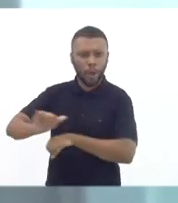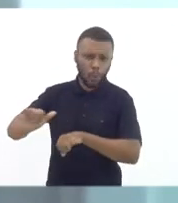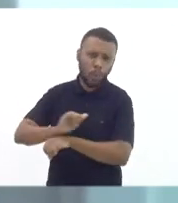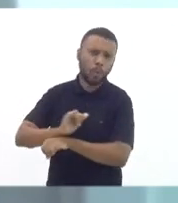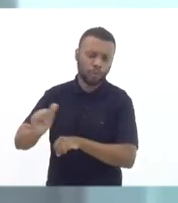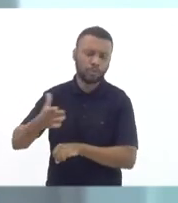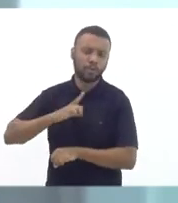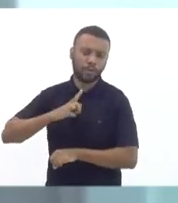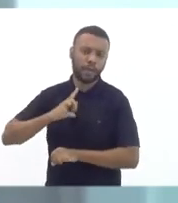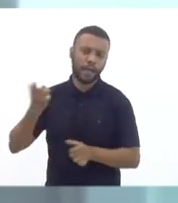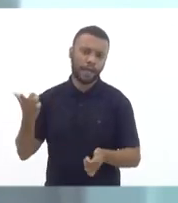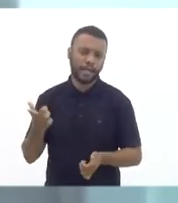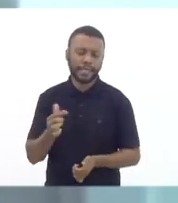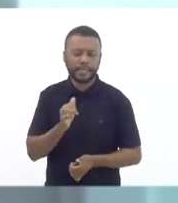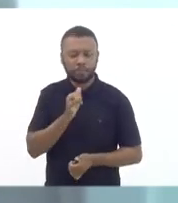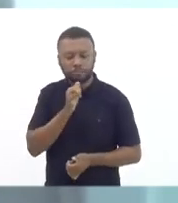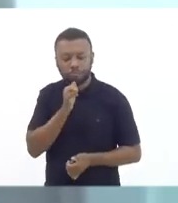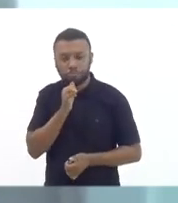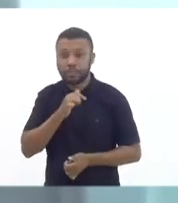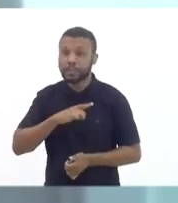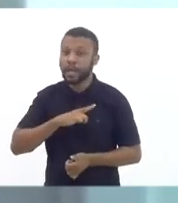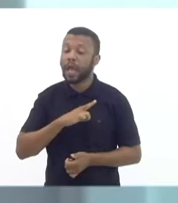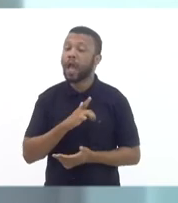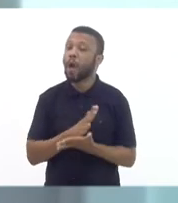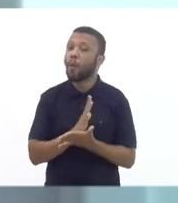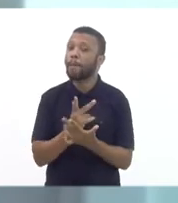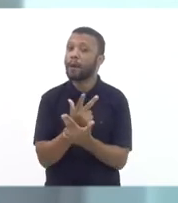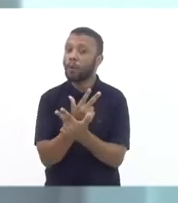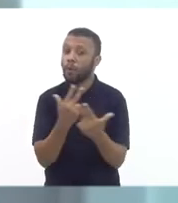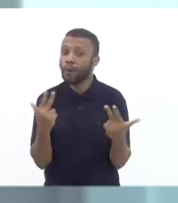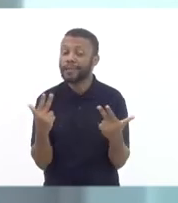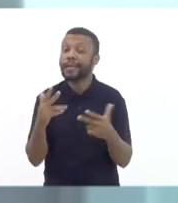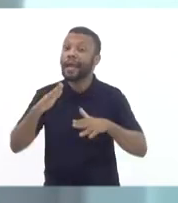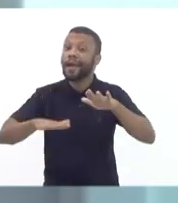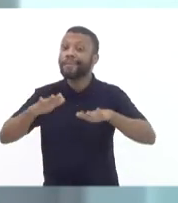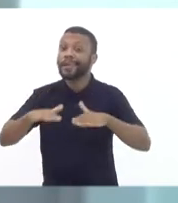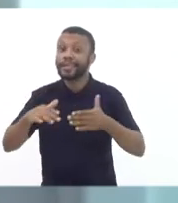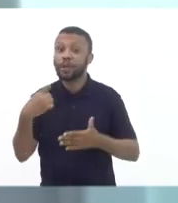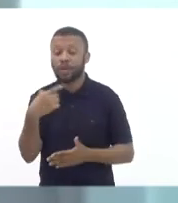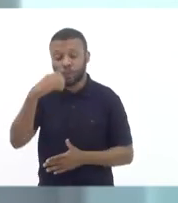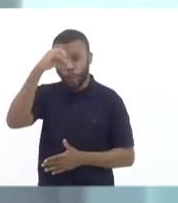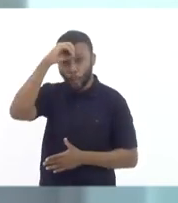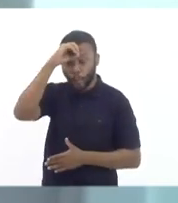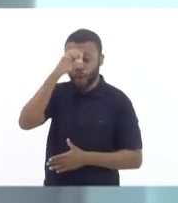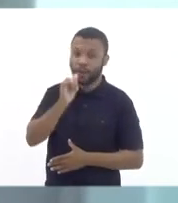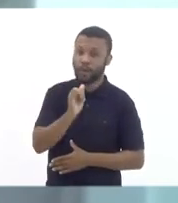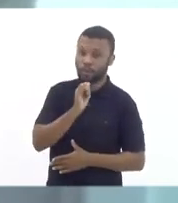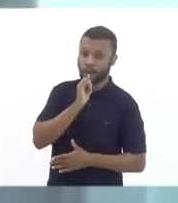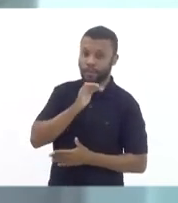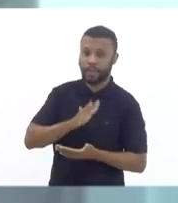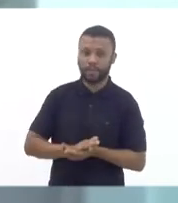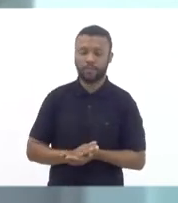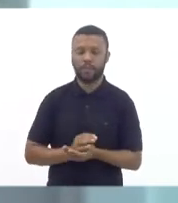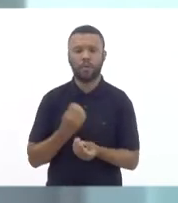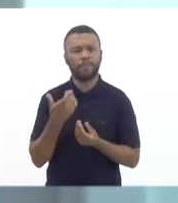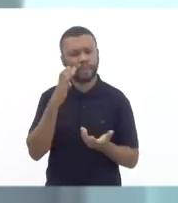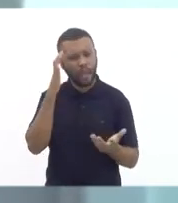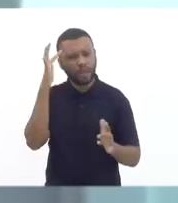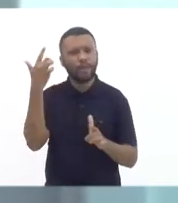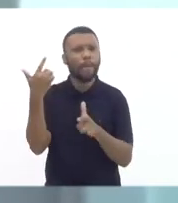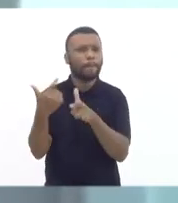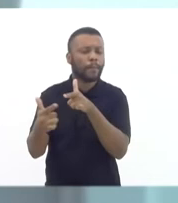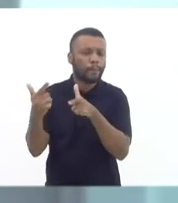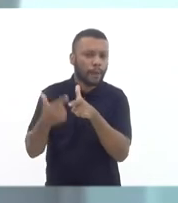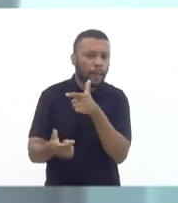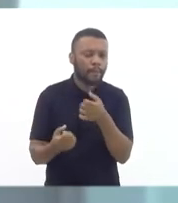Infelizmente, existem questões em que às vezes não chega ao nosso conhecimento. Por exemplo, uma forma de você resolver um problema de passagem onde